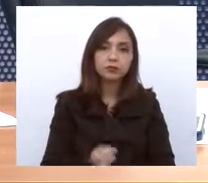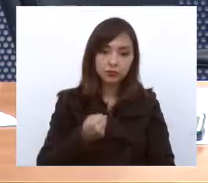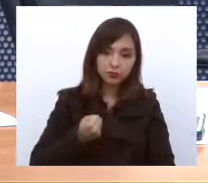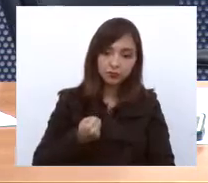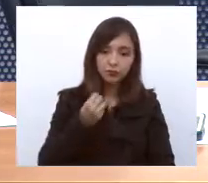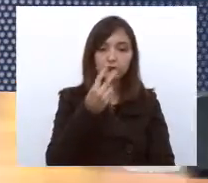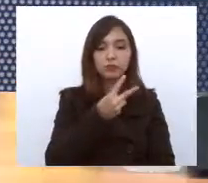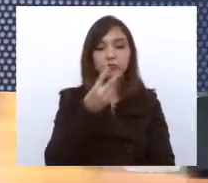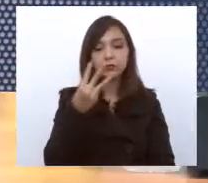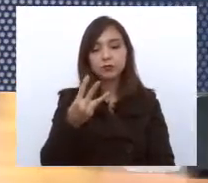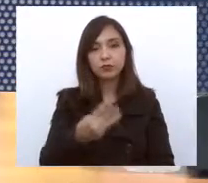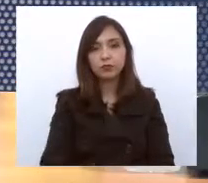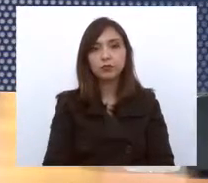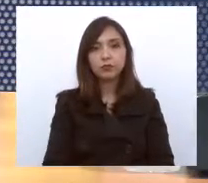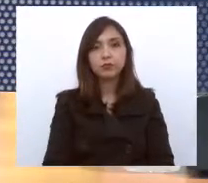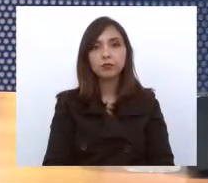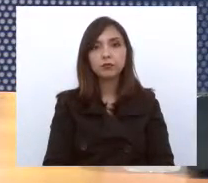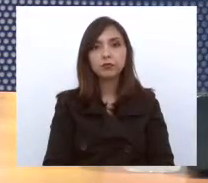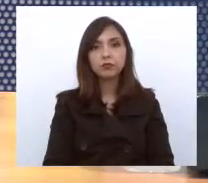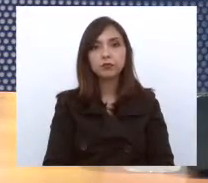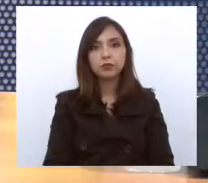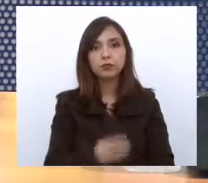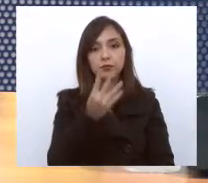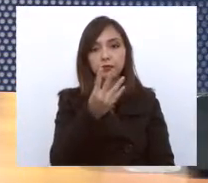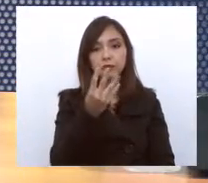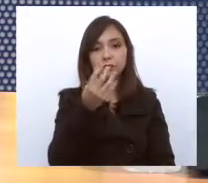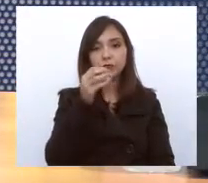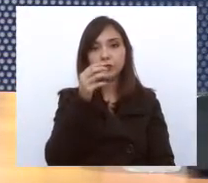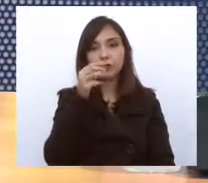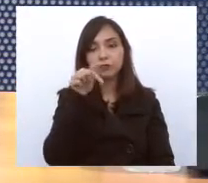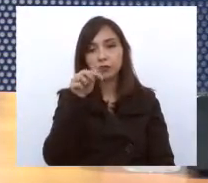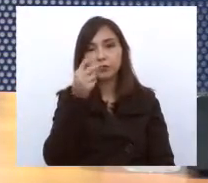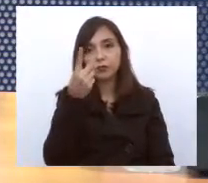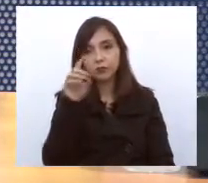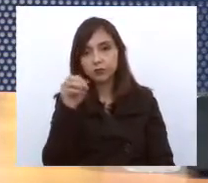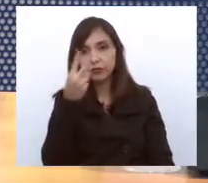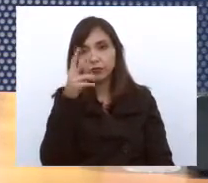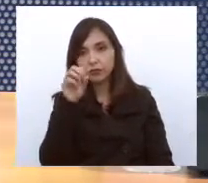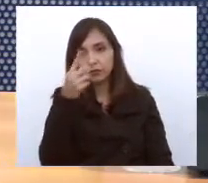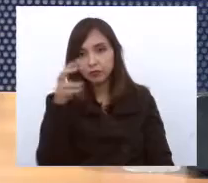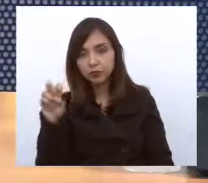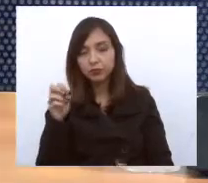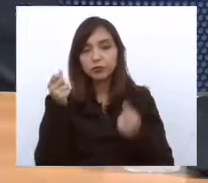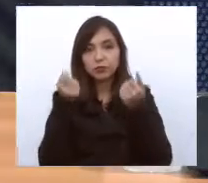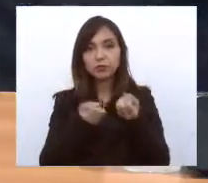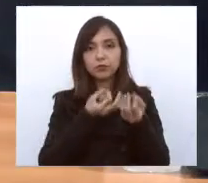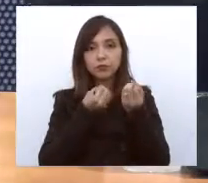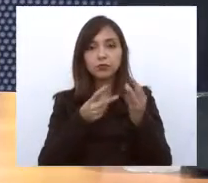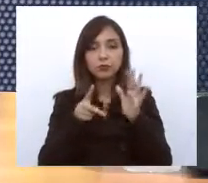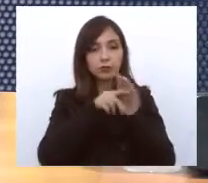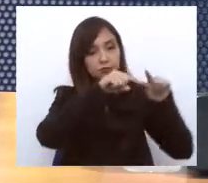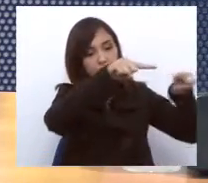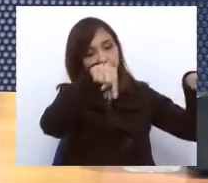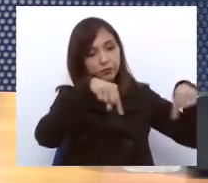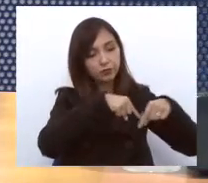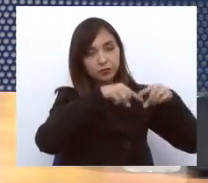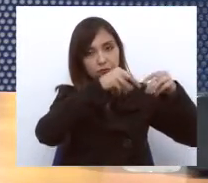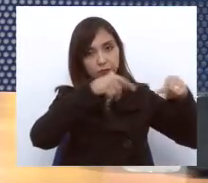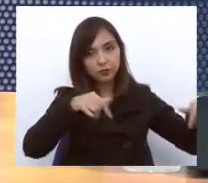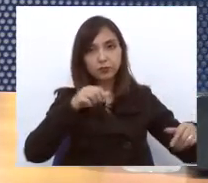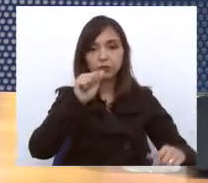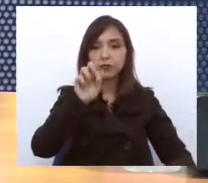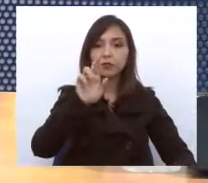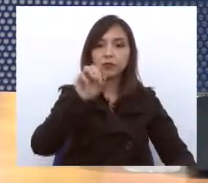encaminhe-se. Item 23. Leitura, discussão e votação do requerimento 4710/2015. Informações referentes ao terreno localizado na rua